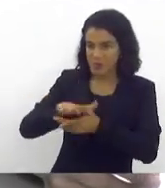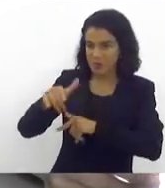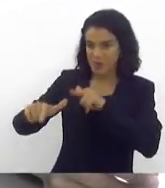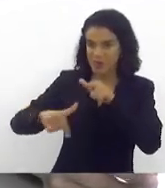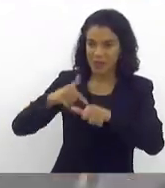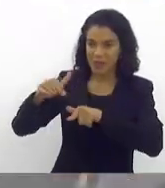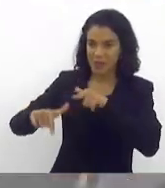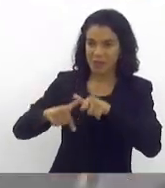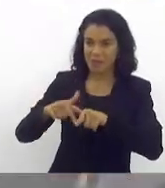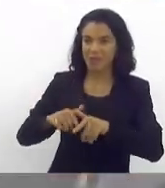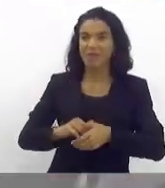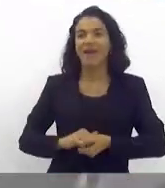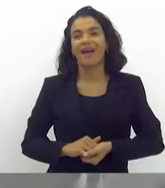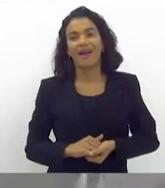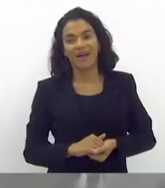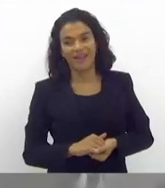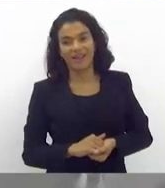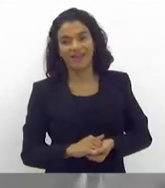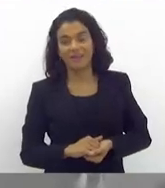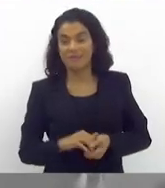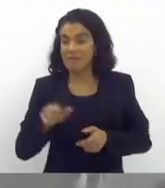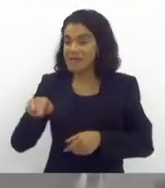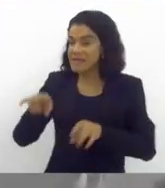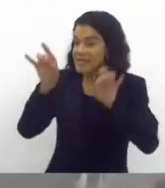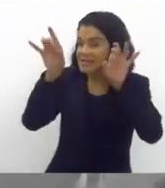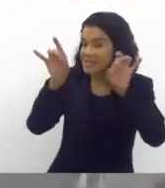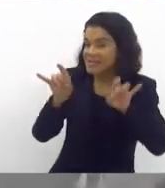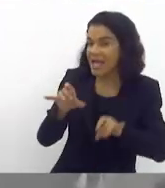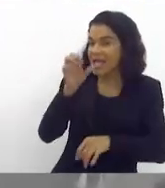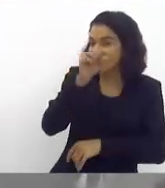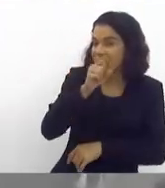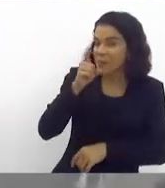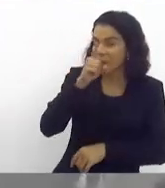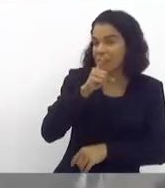amigos lá. Eu também. Mas essa em especial é a do final de semana.